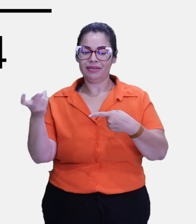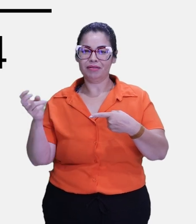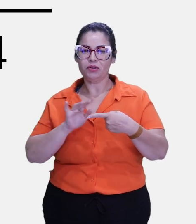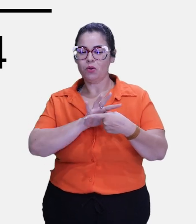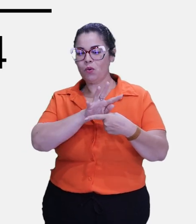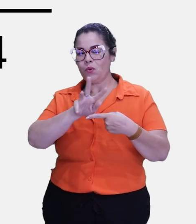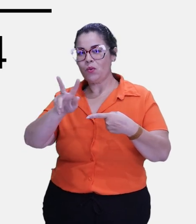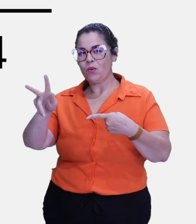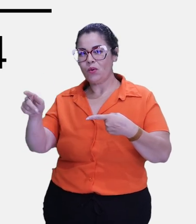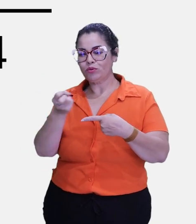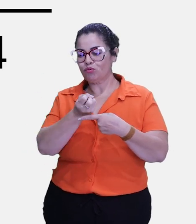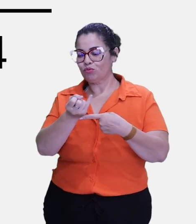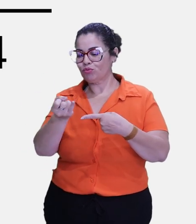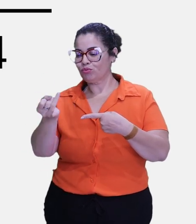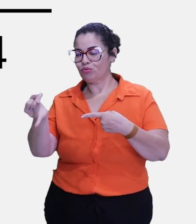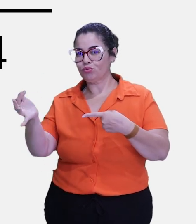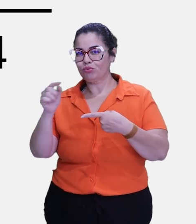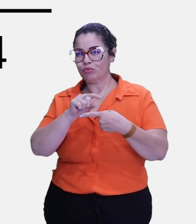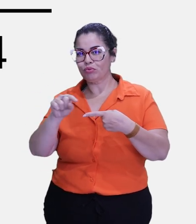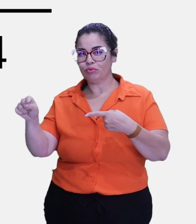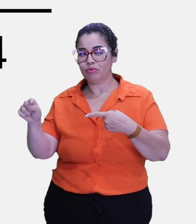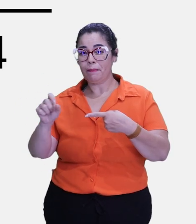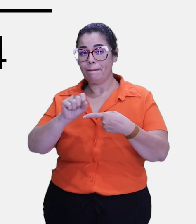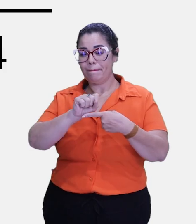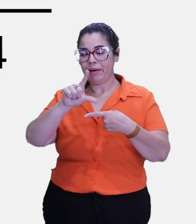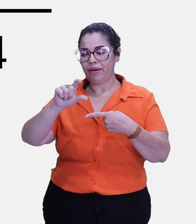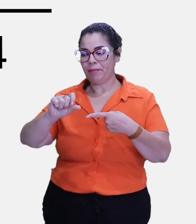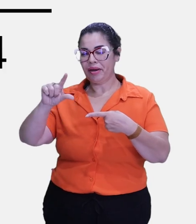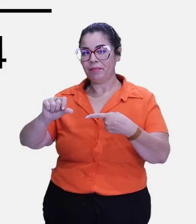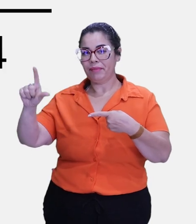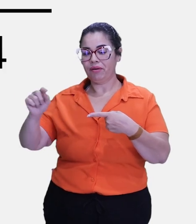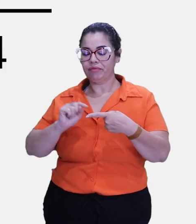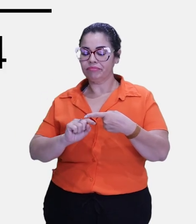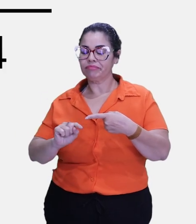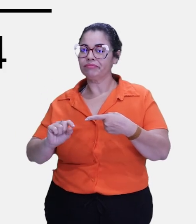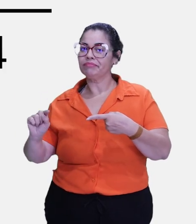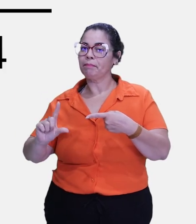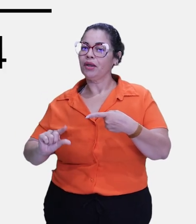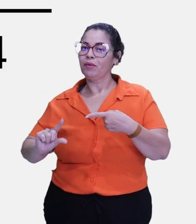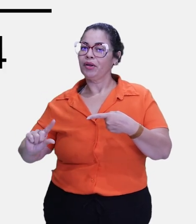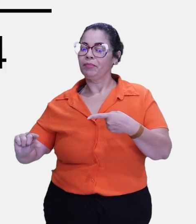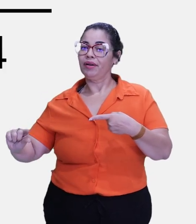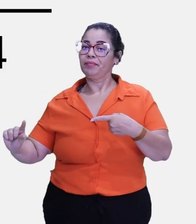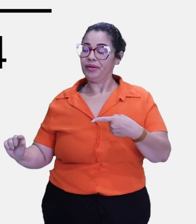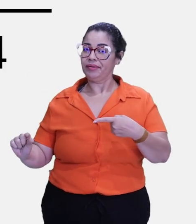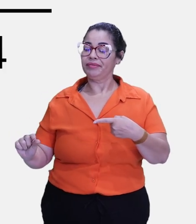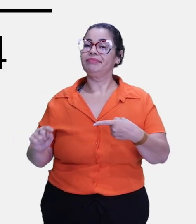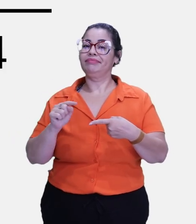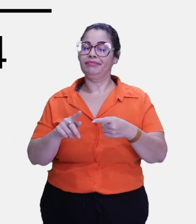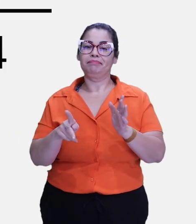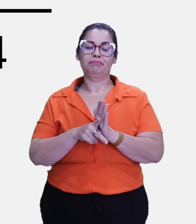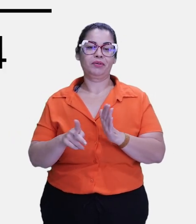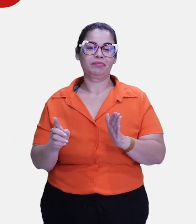Perceba que em todas elas, a quantidade escolhida é maior que o número de partes em que o objeto foi